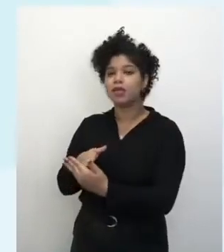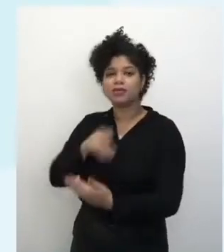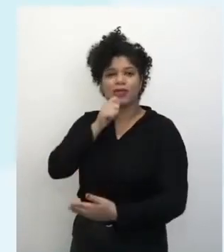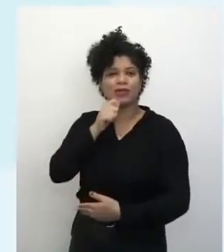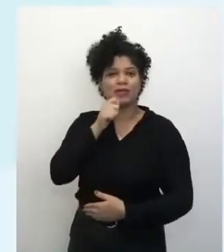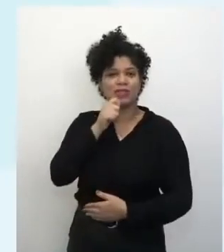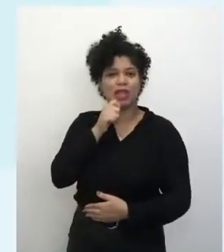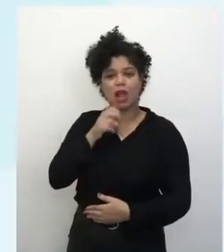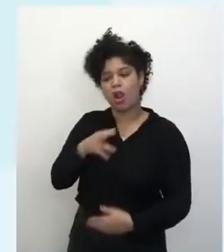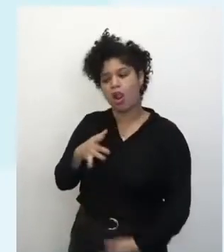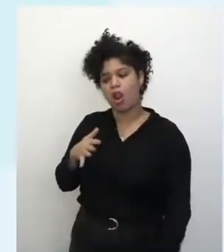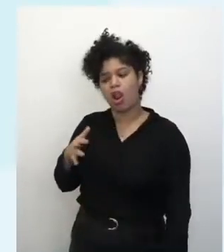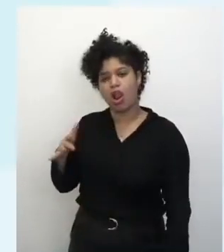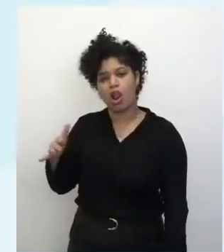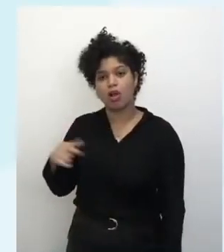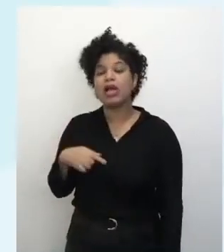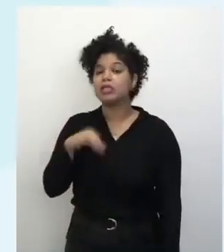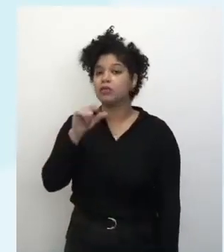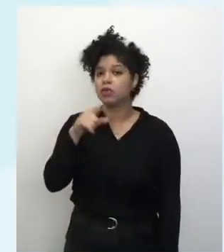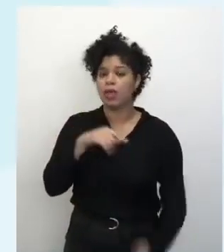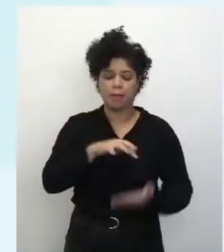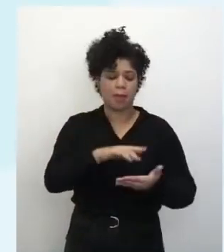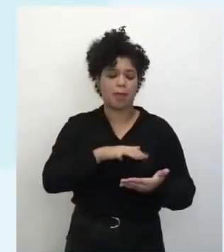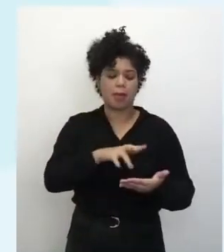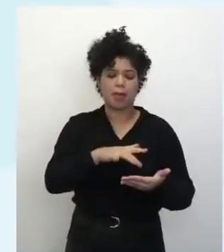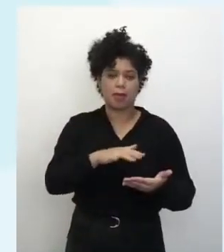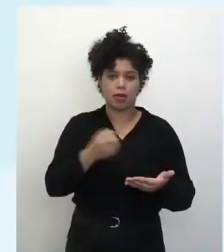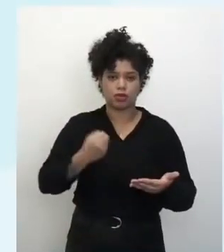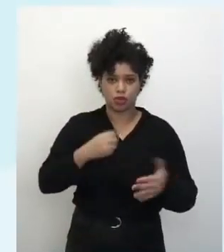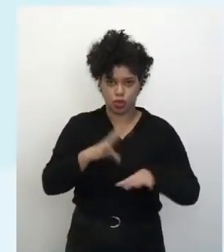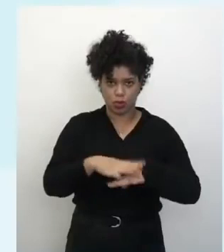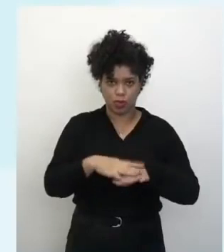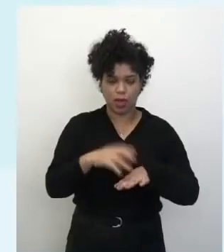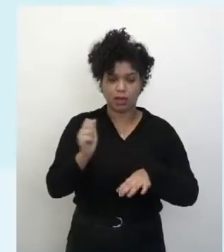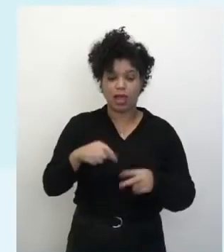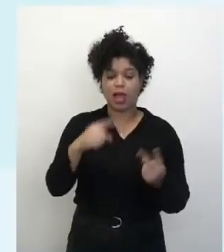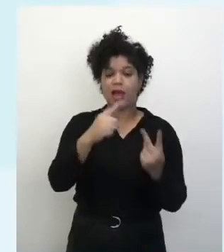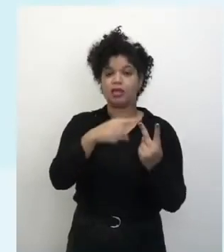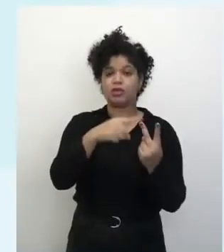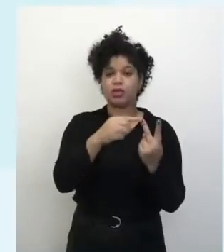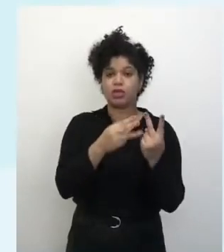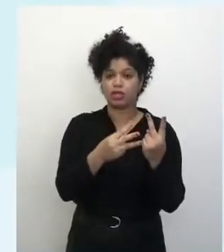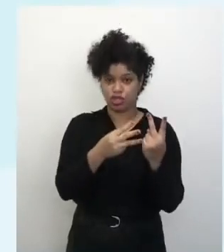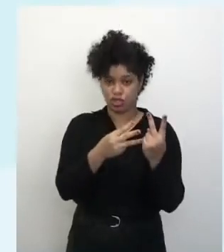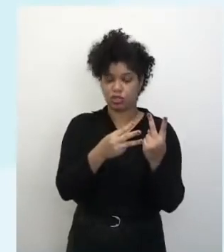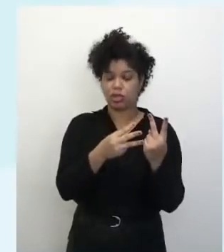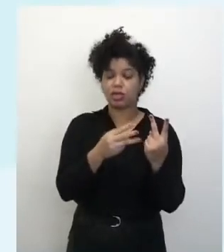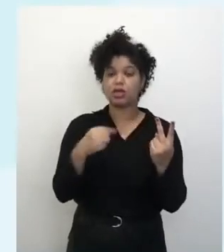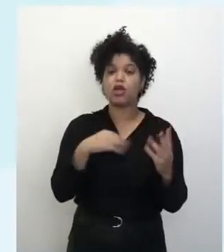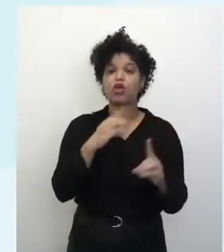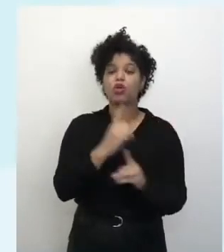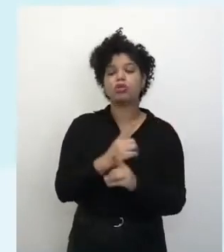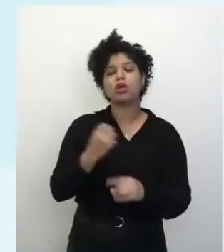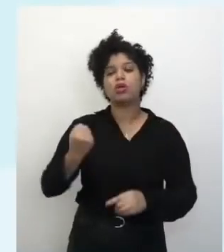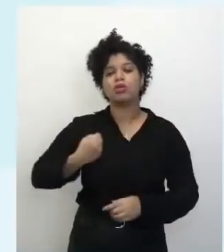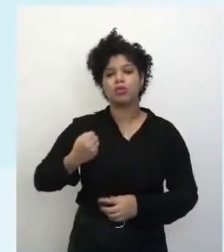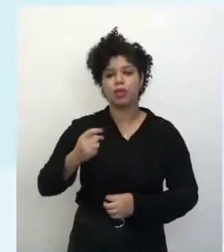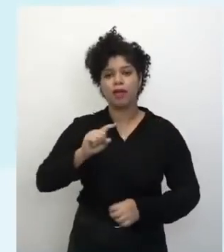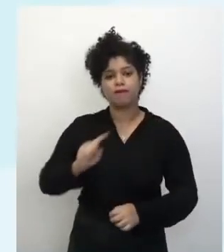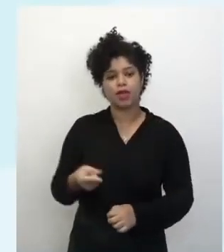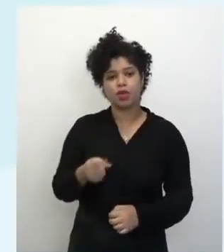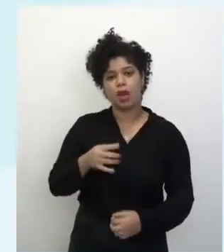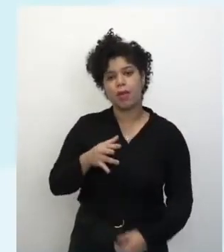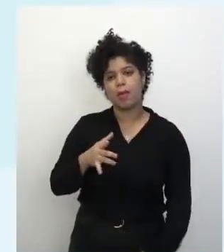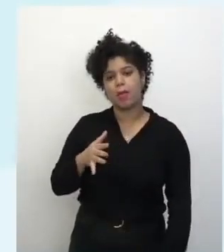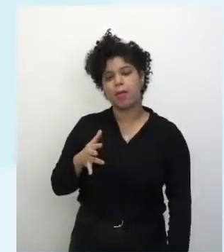não periódico. Se você pegar uma calculadora e calcular a raiz quadrada de 3 aproximadamente, vai aparecer um número com vírgula, com um